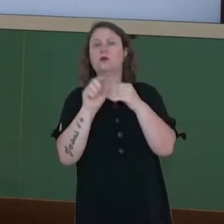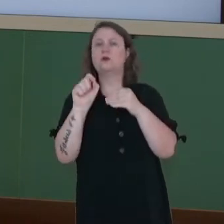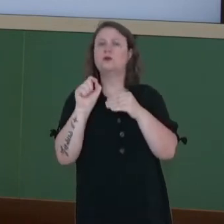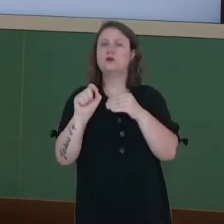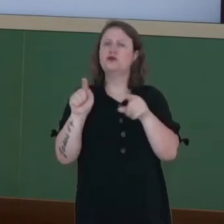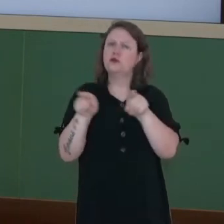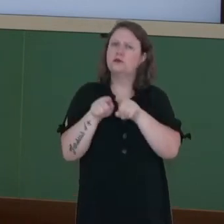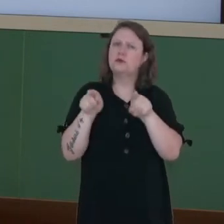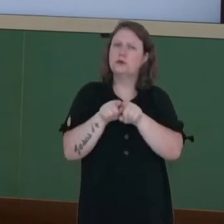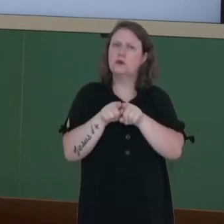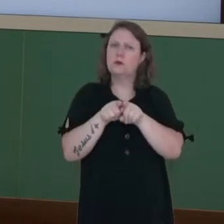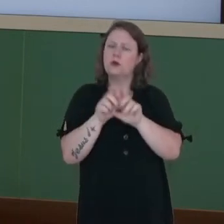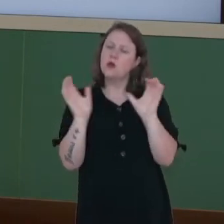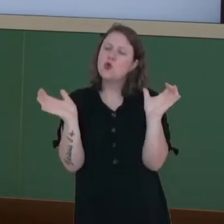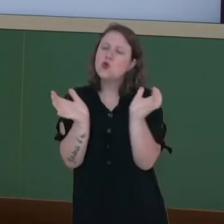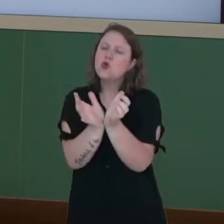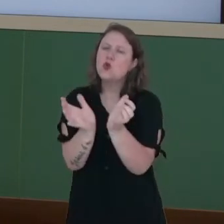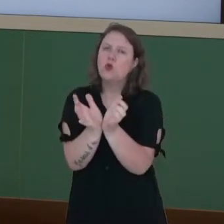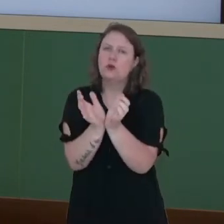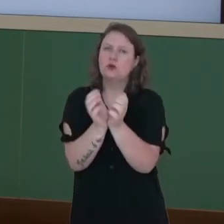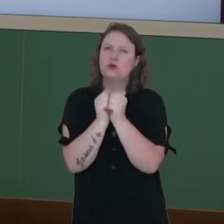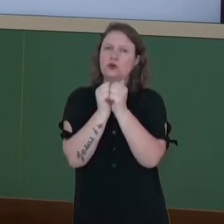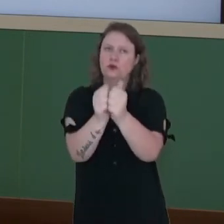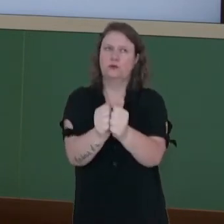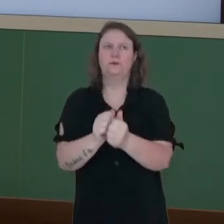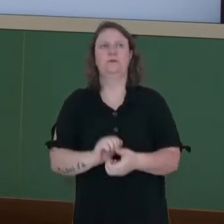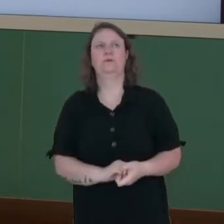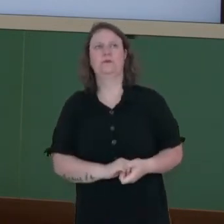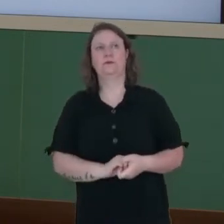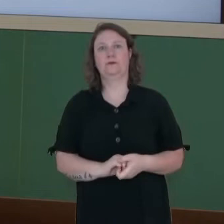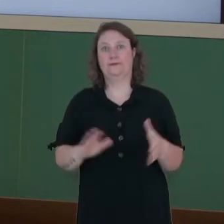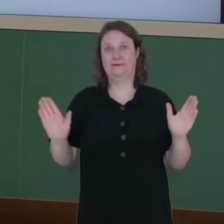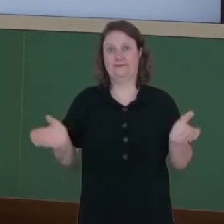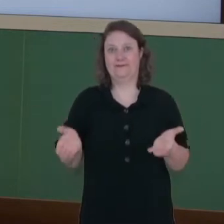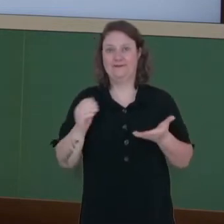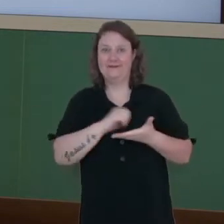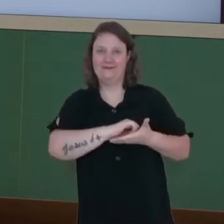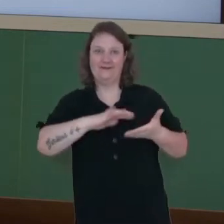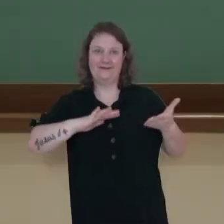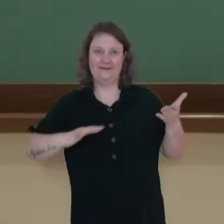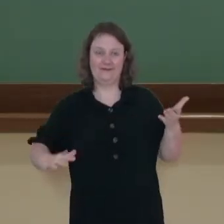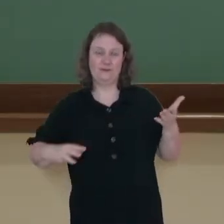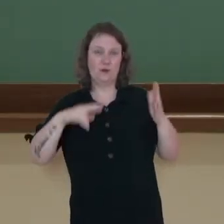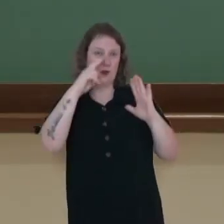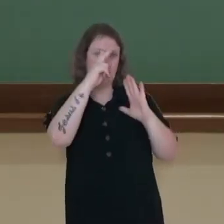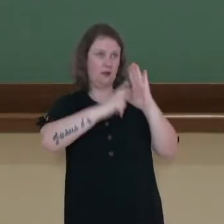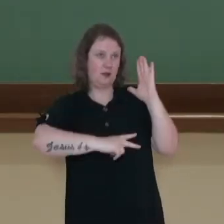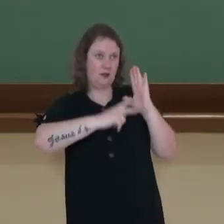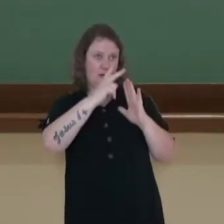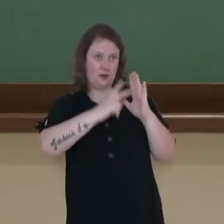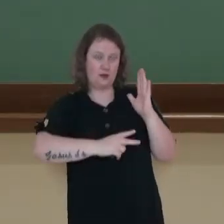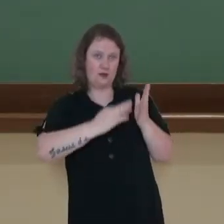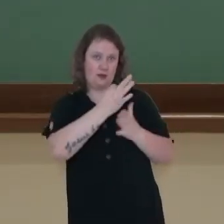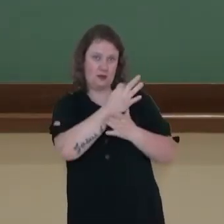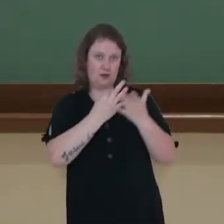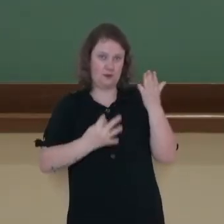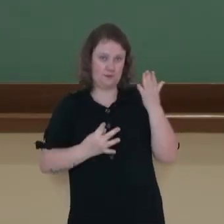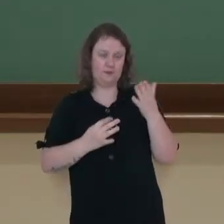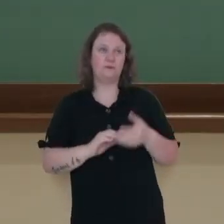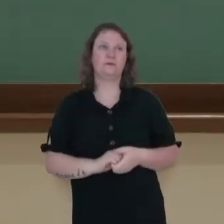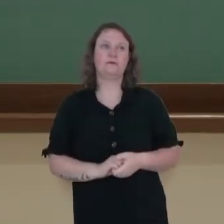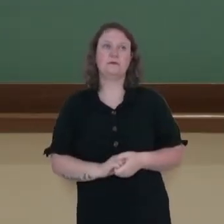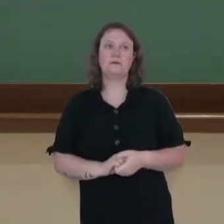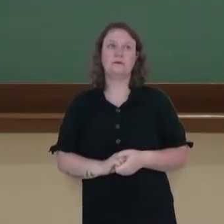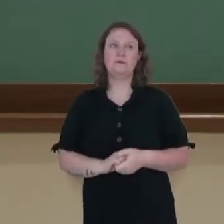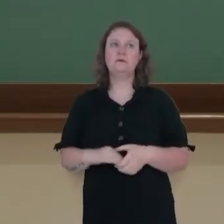liderado por Benjamin Constant. E aqui a gente tem uma atividade, vamos ler o texto da nossa atividade, né?